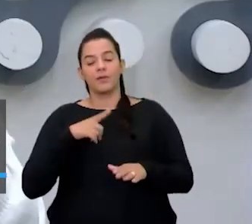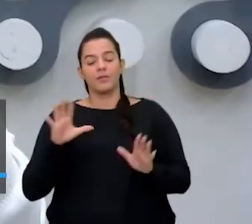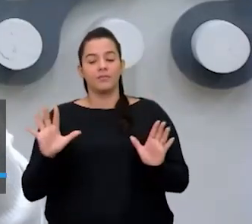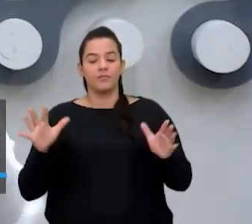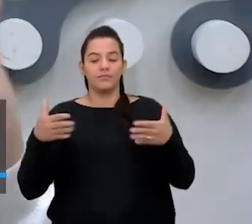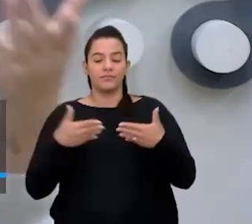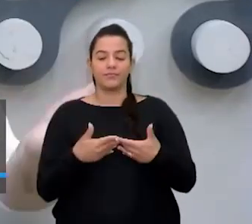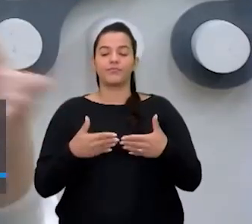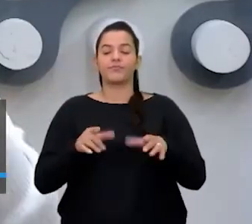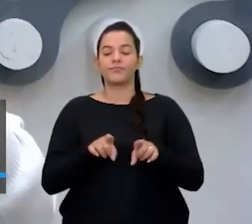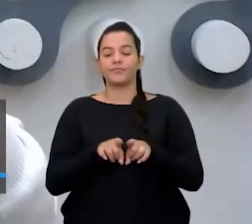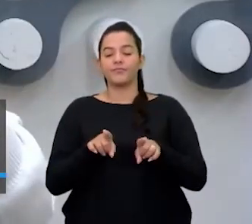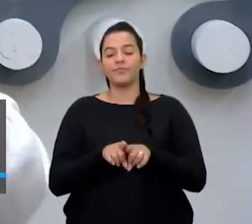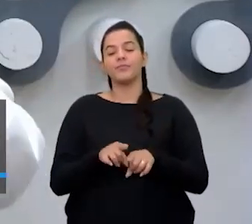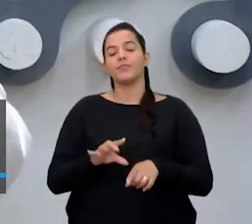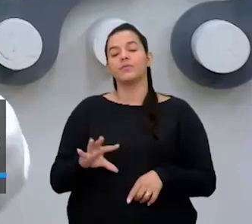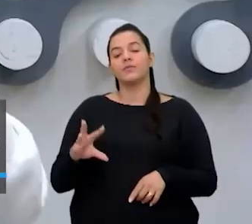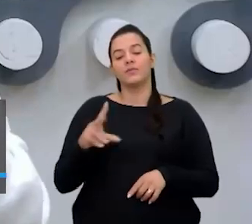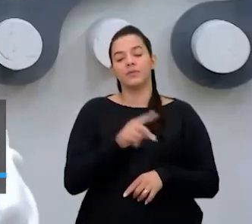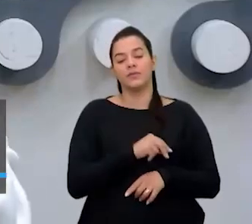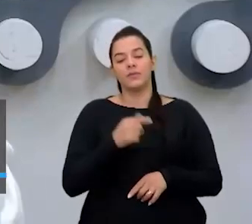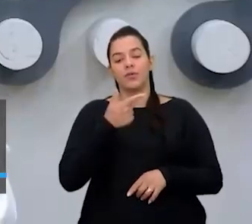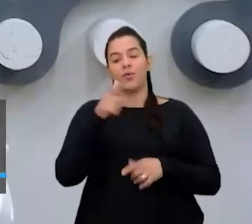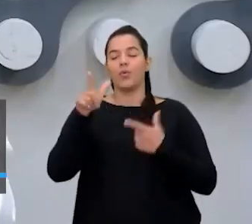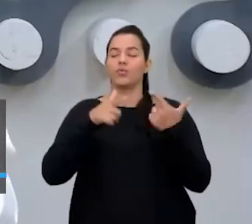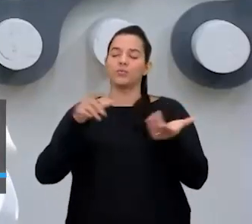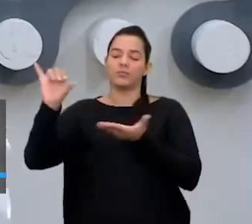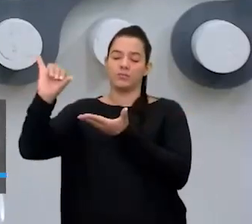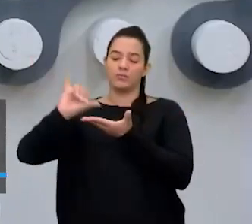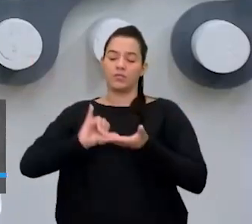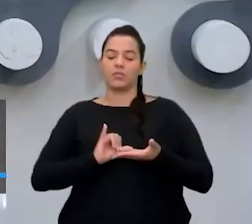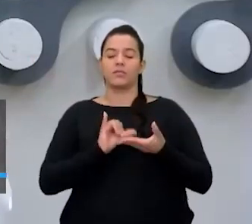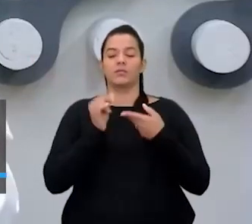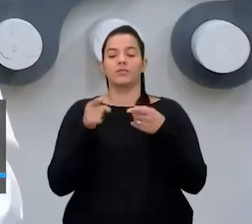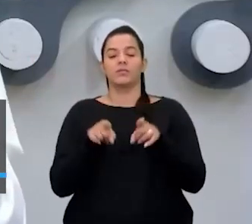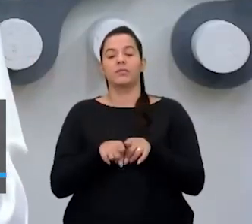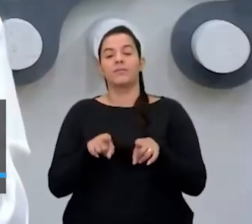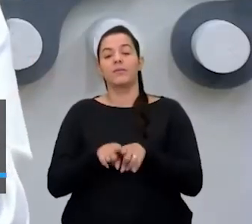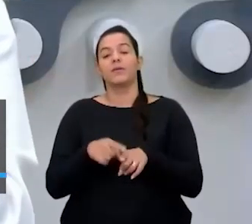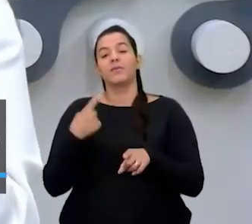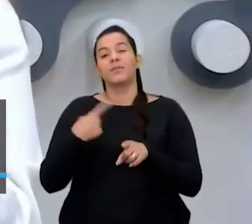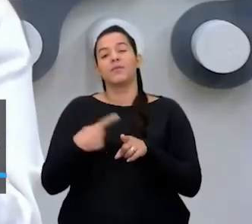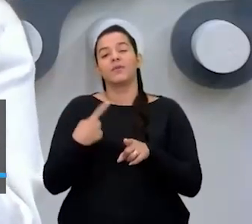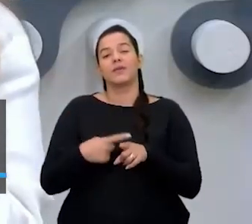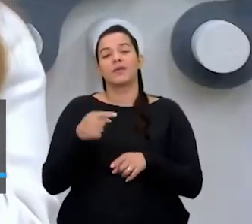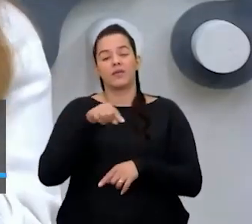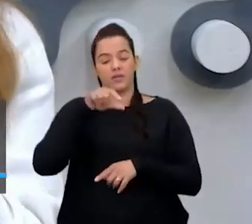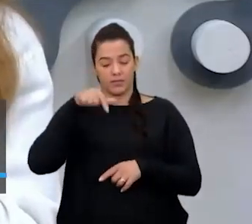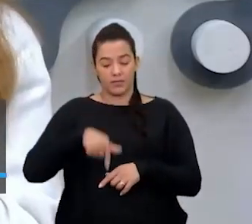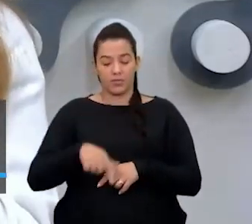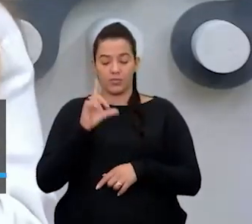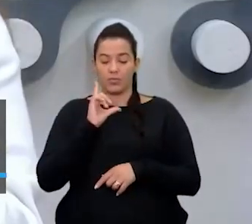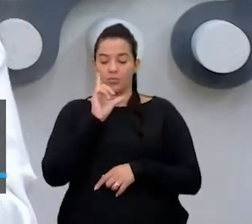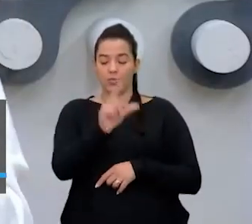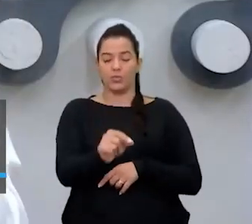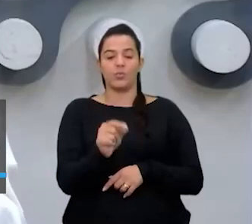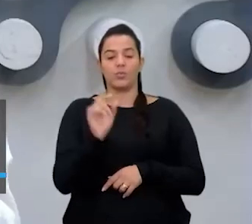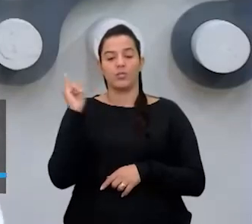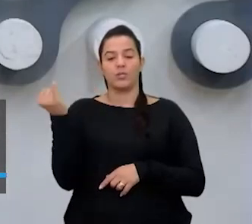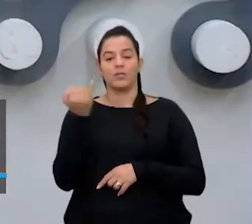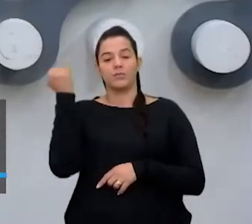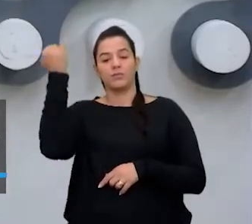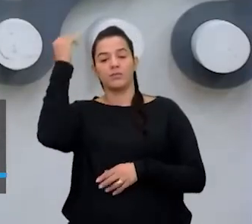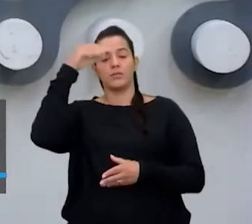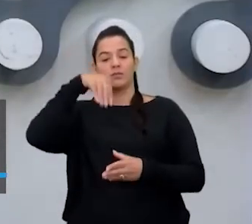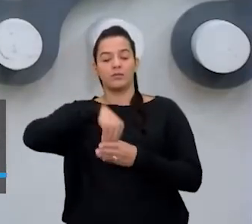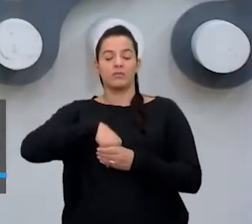de refugiados, mas à recepção de imigrantes de forma geral, porque o refúgio é uma categoria específica dentro da imigração,